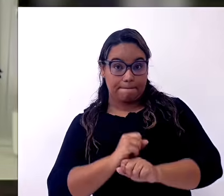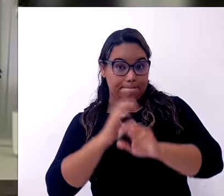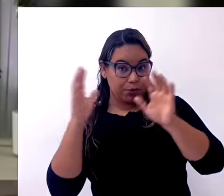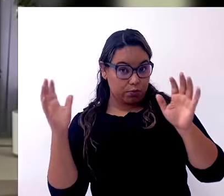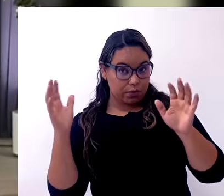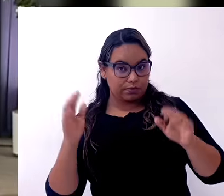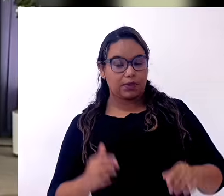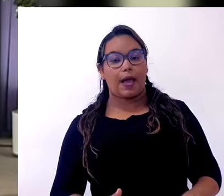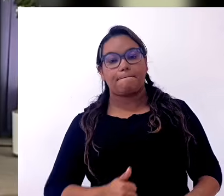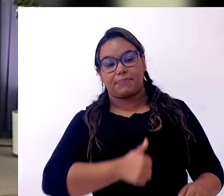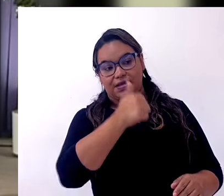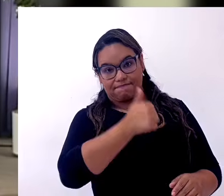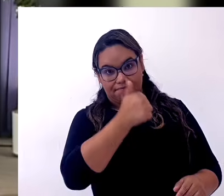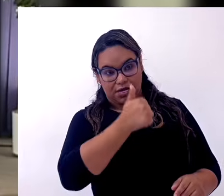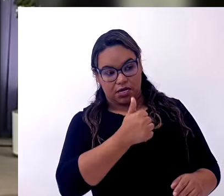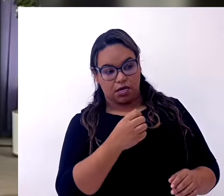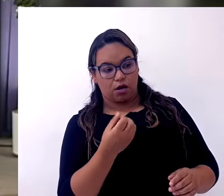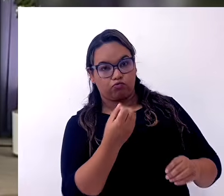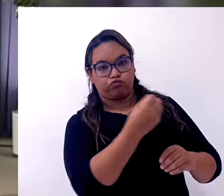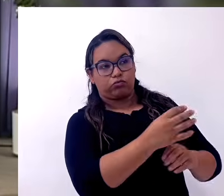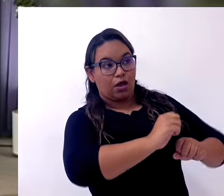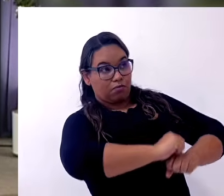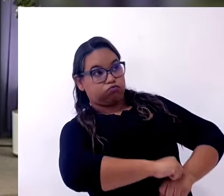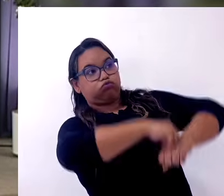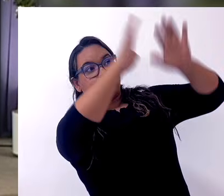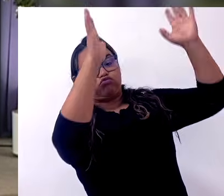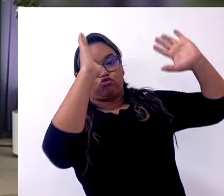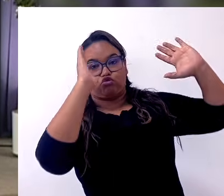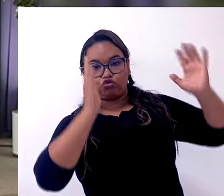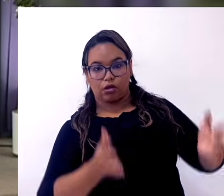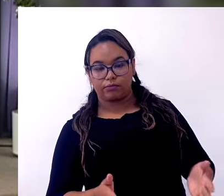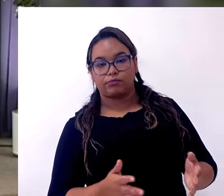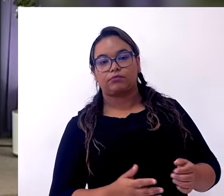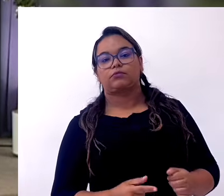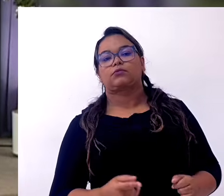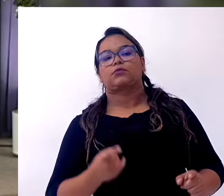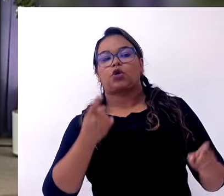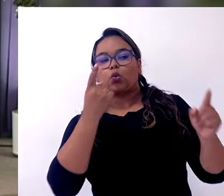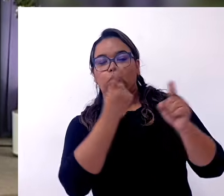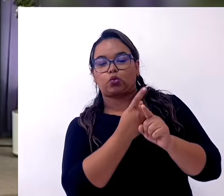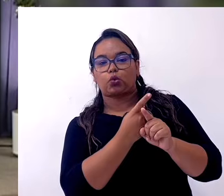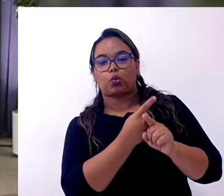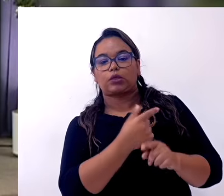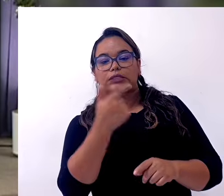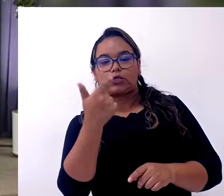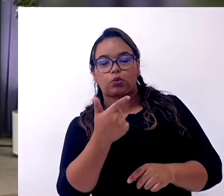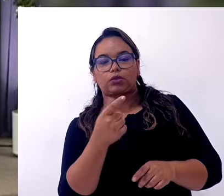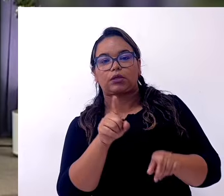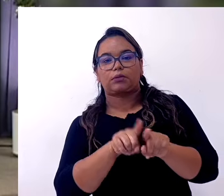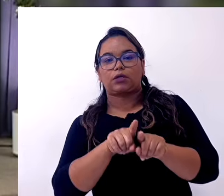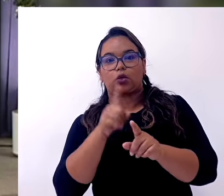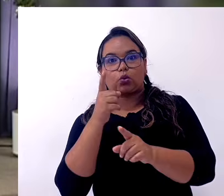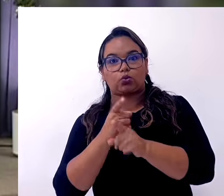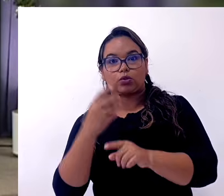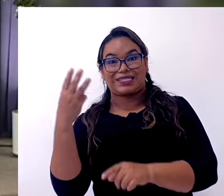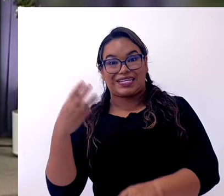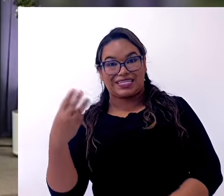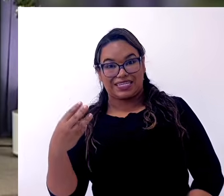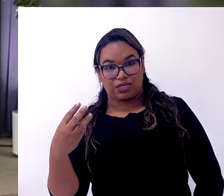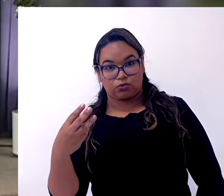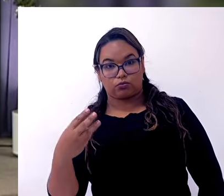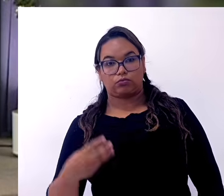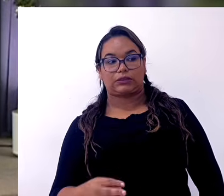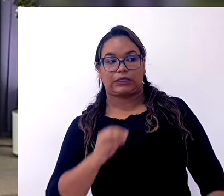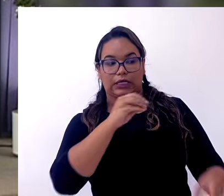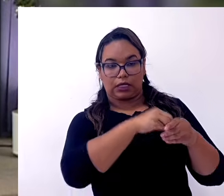Então aconteceu outro evento. As Torres Gêmeas. Mas o que aconteceu depois do primeiro evento? Depois